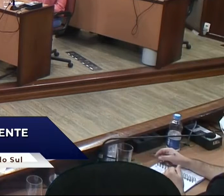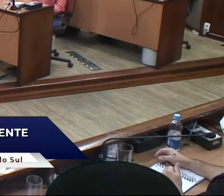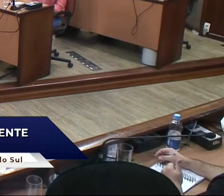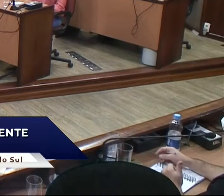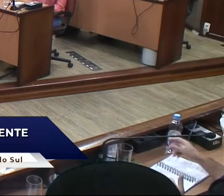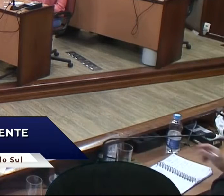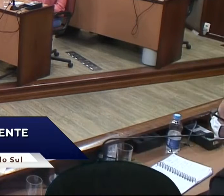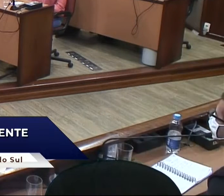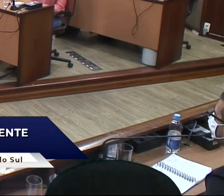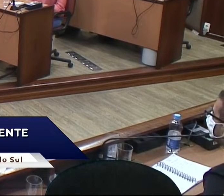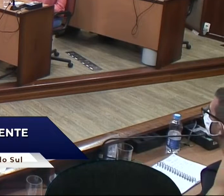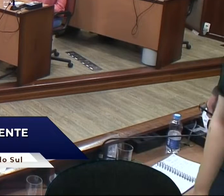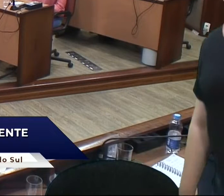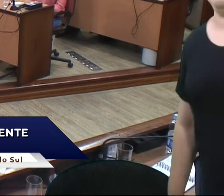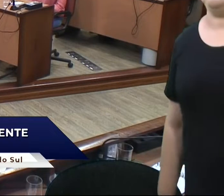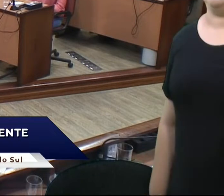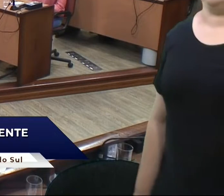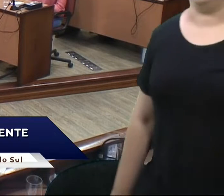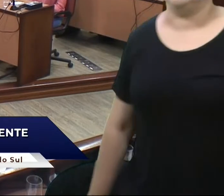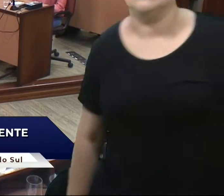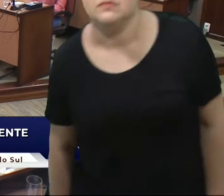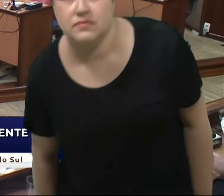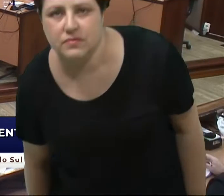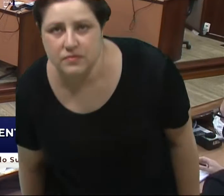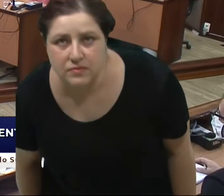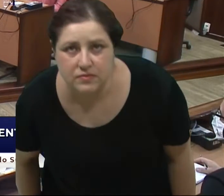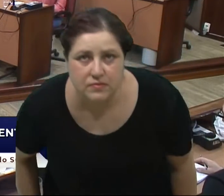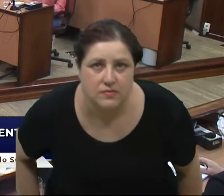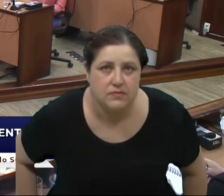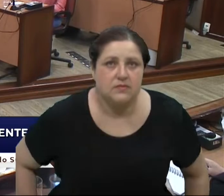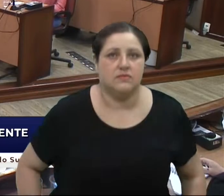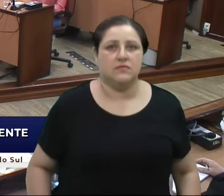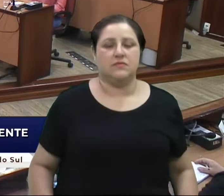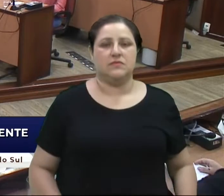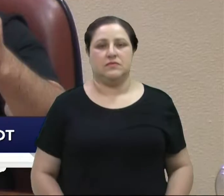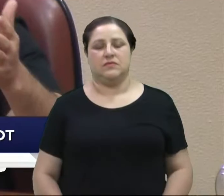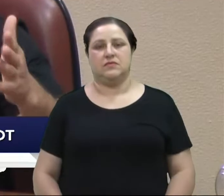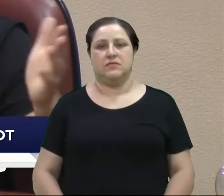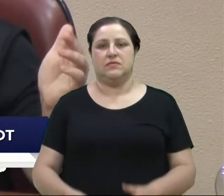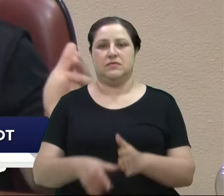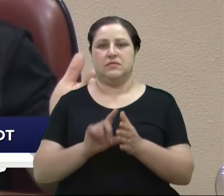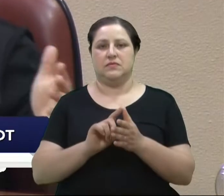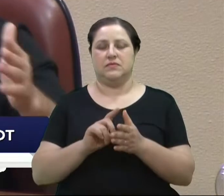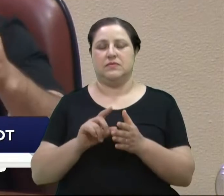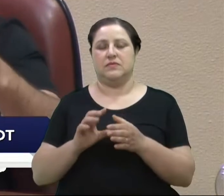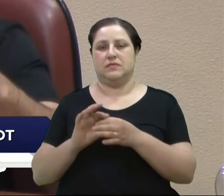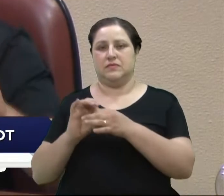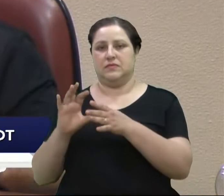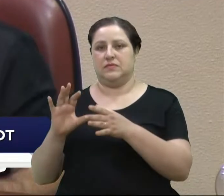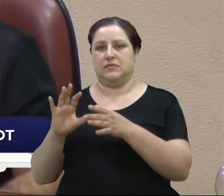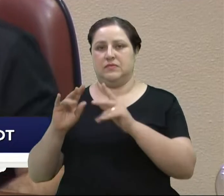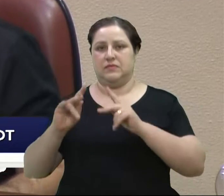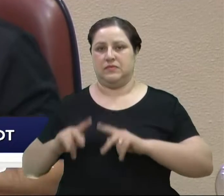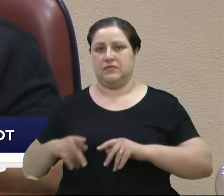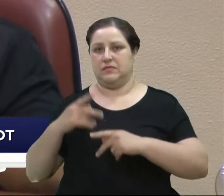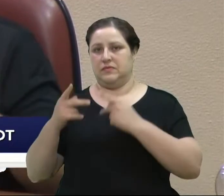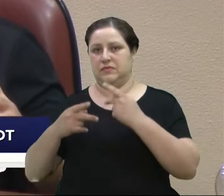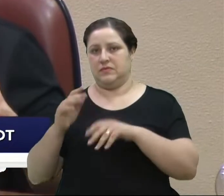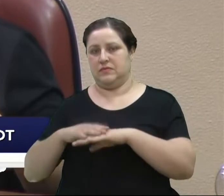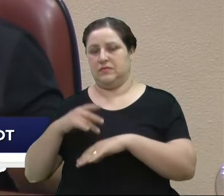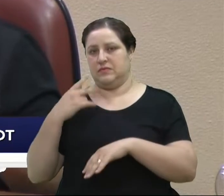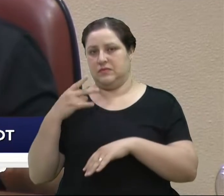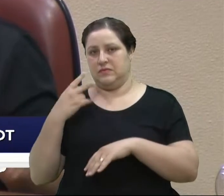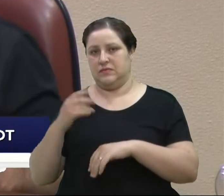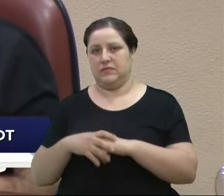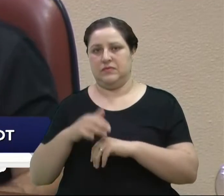Cadore. Antes de passar a palavra para a secretária novamente, para os demais vereadores, só quero fazer, porque a secretária vai ter que sair, mas a Margaret, que é o